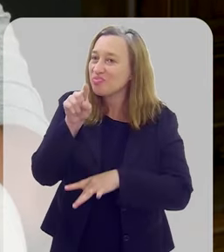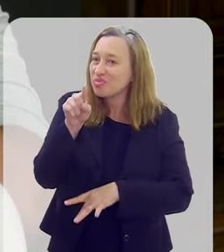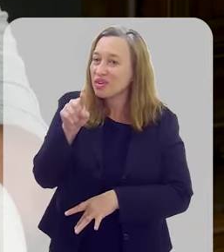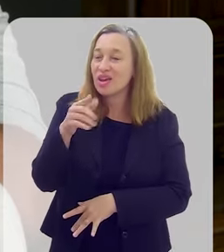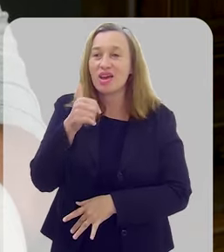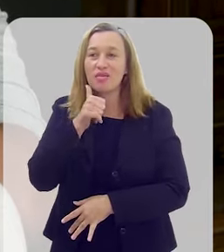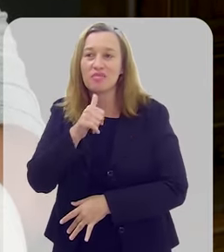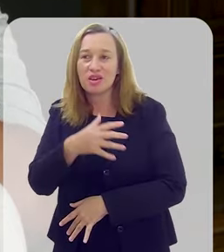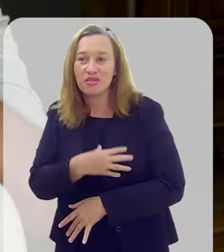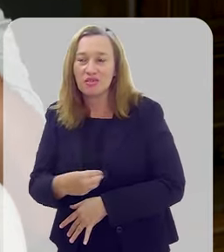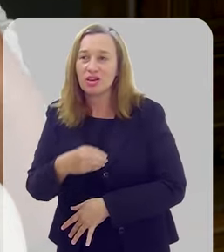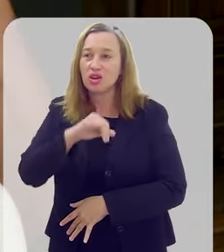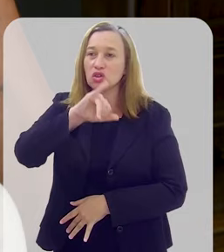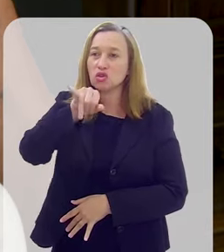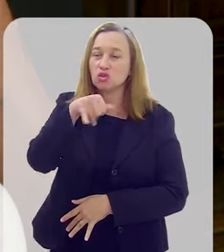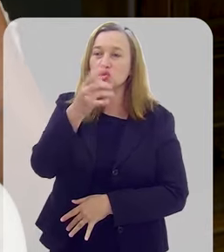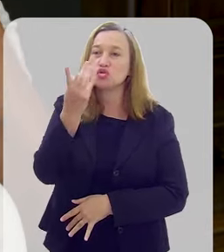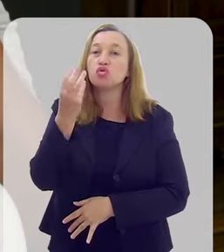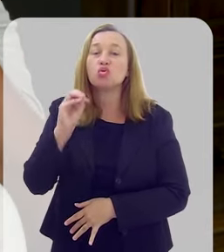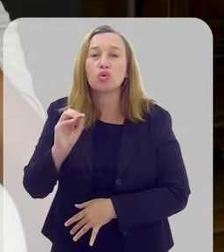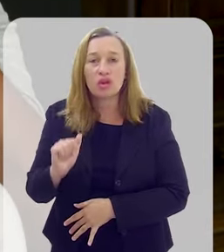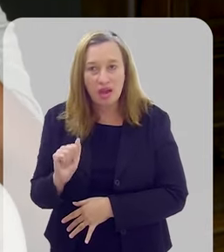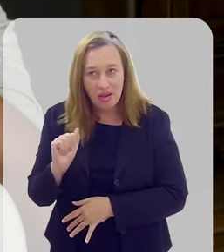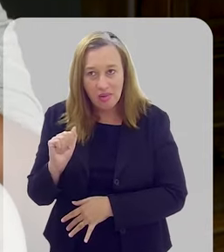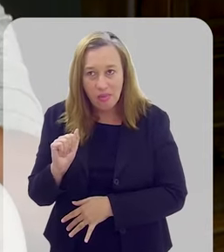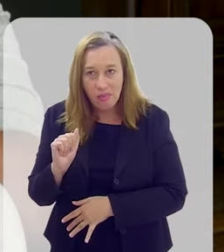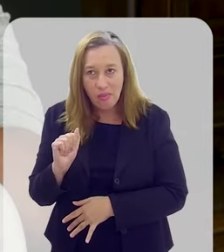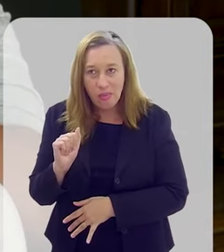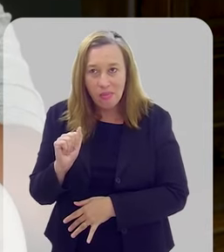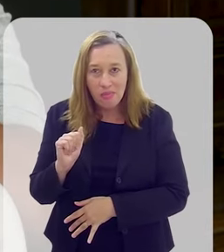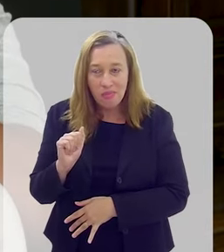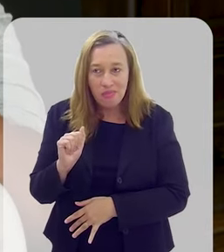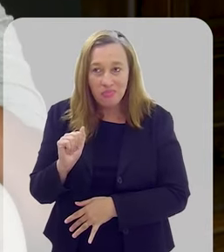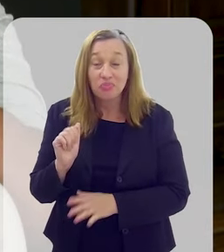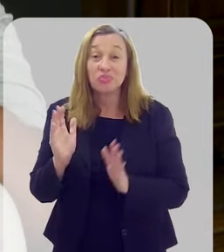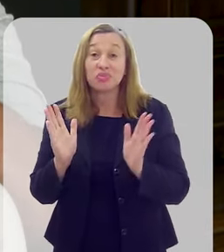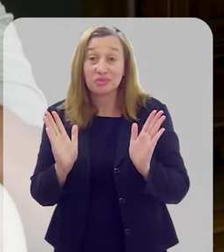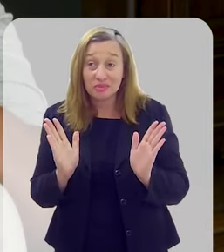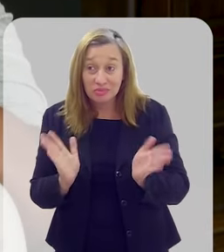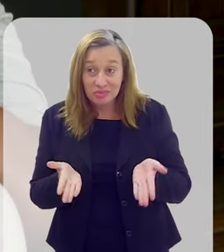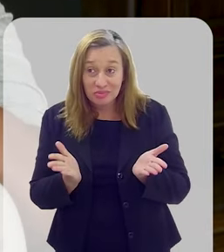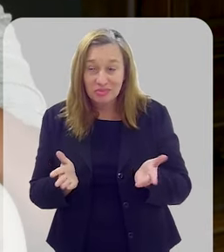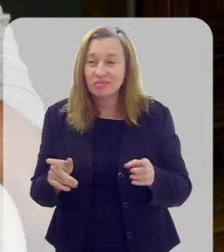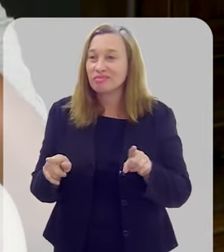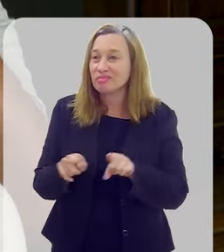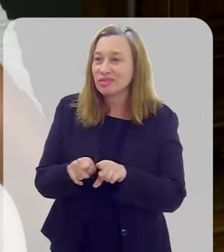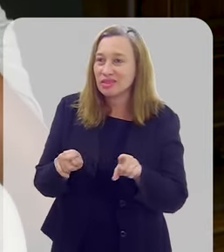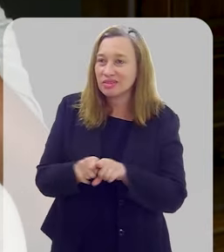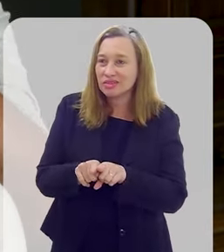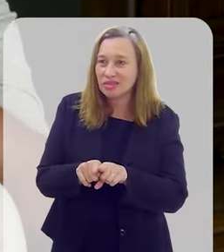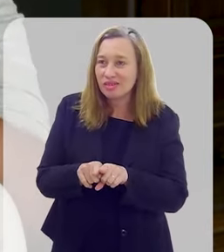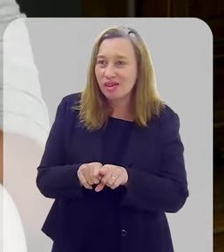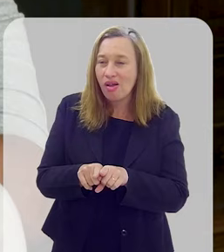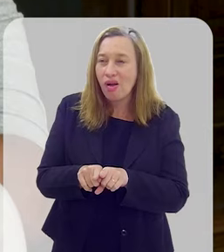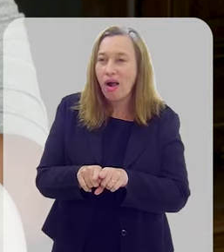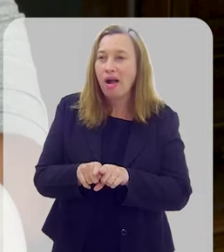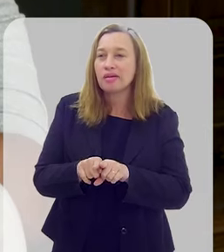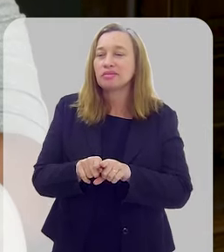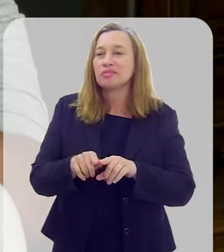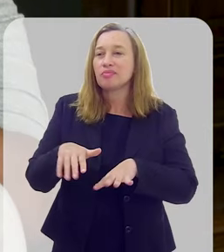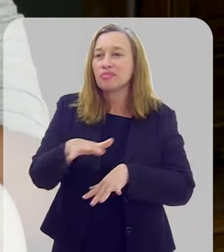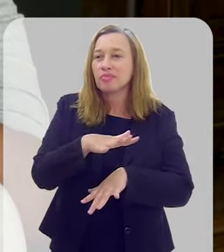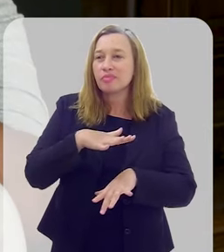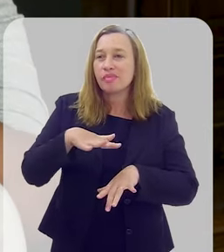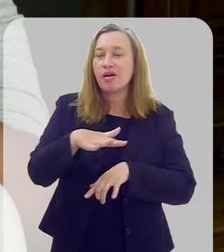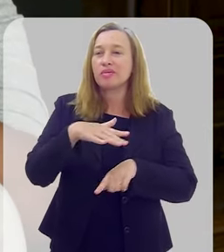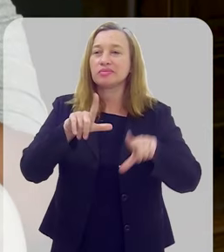um beijo muito grande para você pra minha filha Júlia a Júlia que hoje tá aí também acabou entrando pro